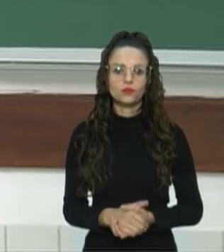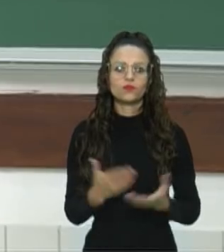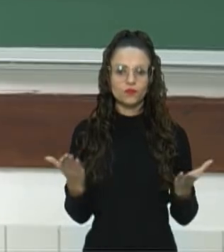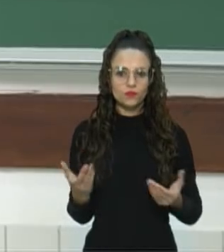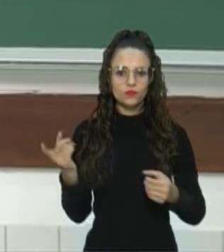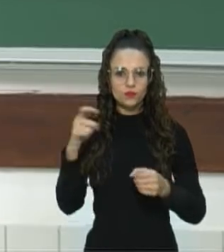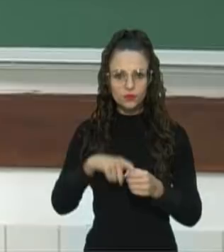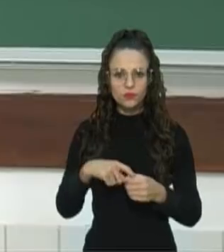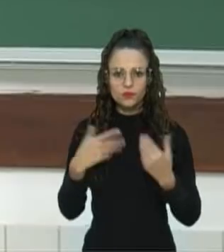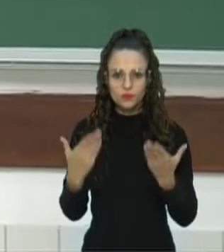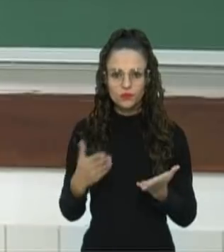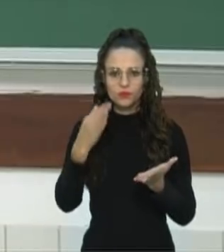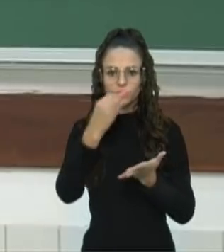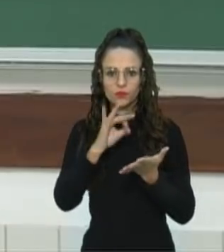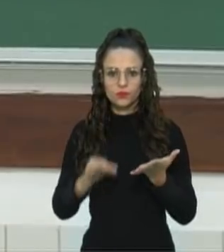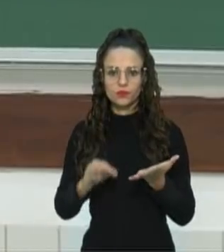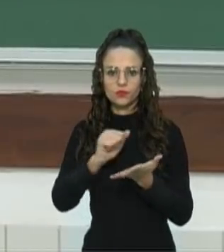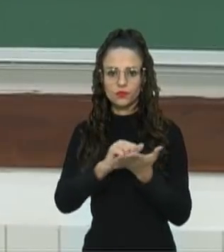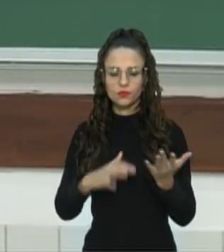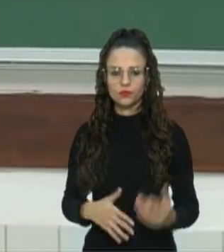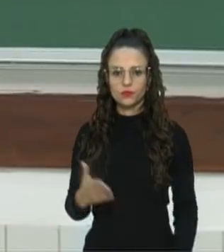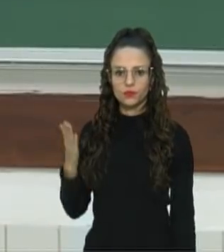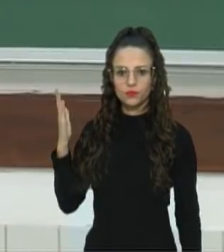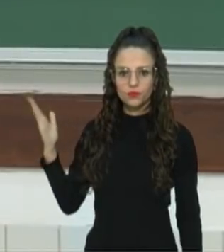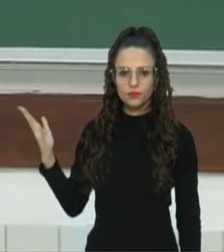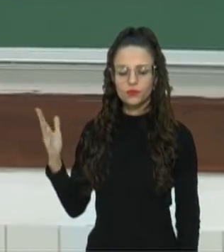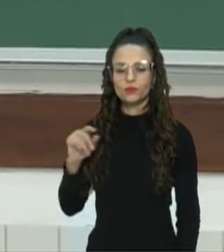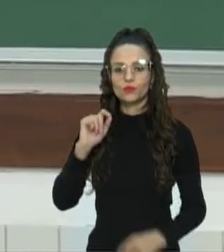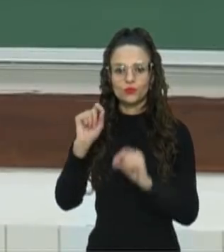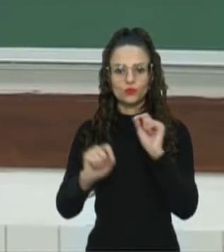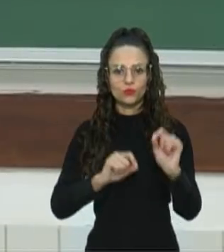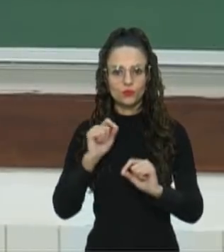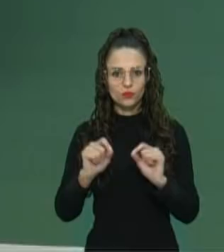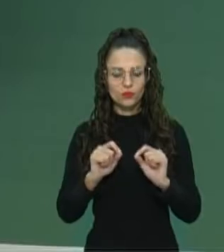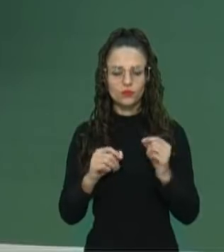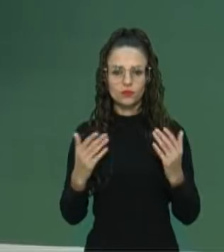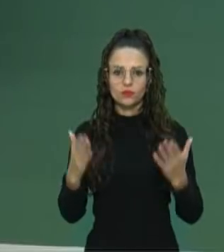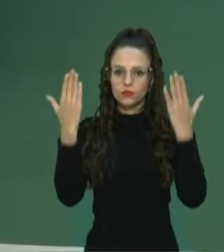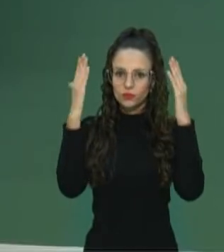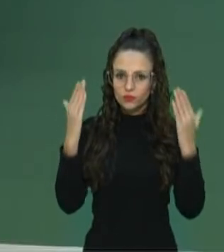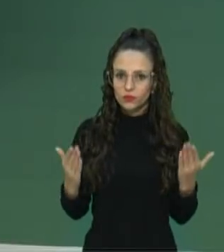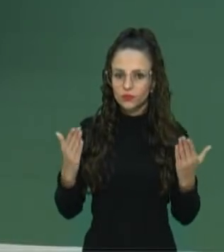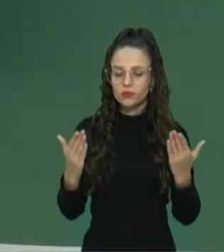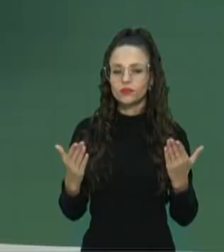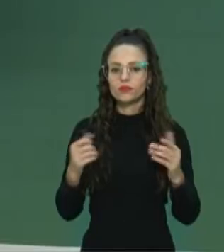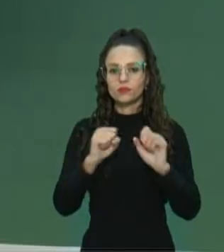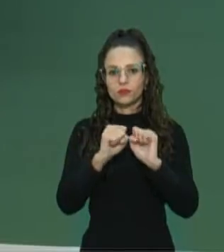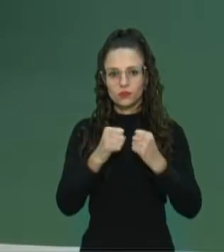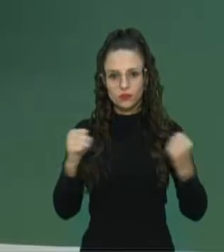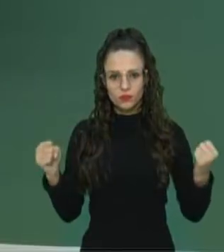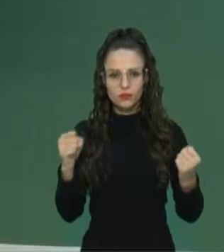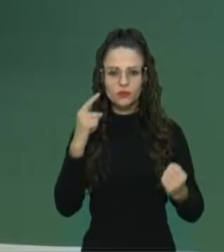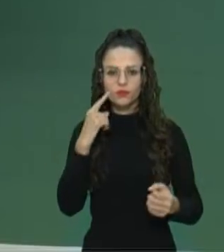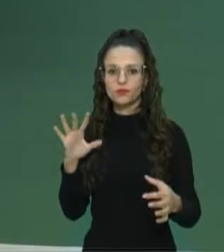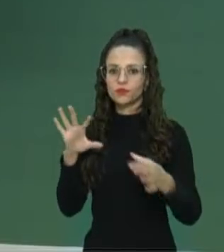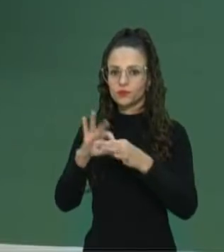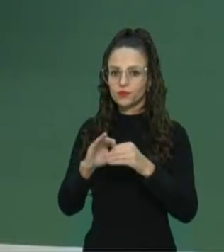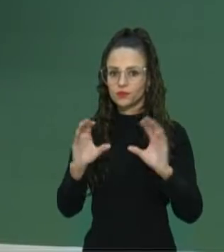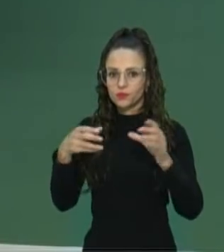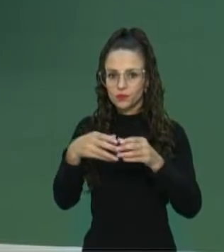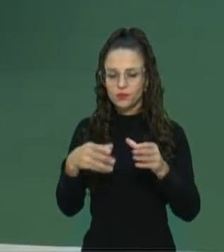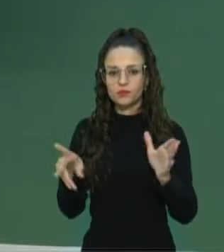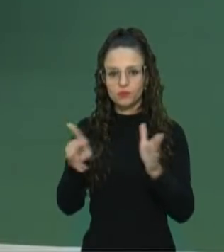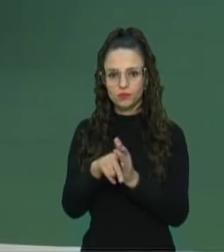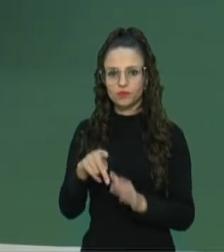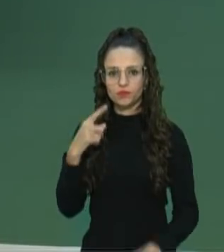E voltamos, pessoal, então, com a correção da atividade que tinha ficado aqui para vocês, que era analisar esse mapa, né, e ver que categoria ele pertence. Vamos